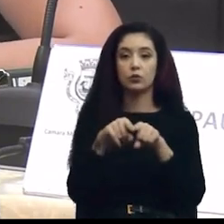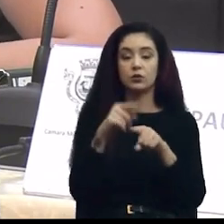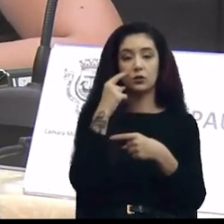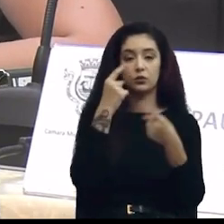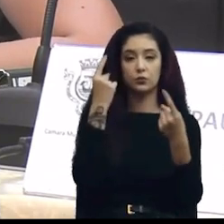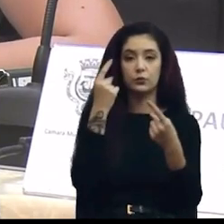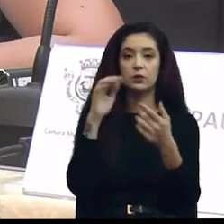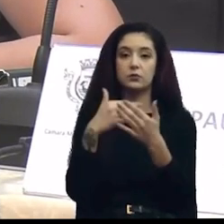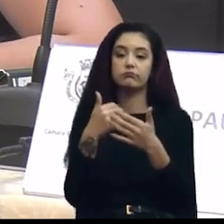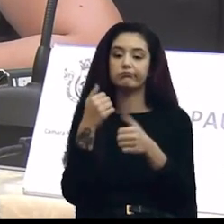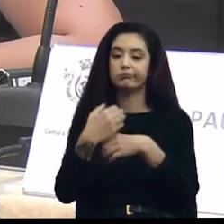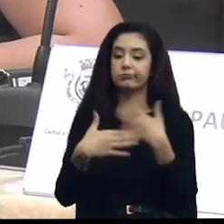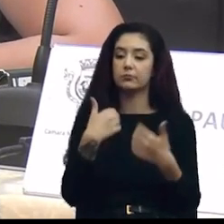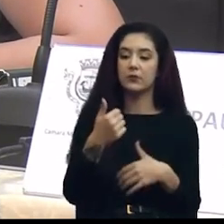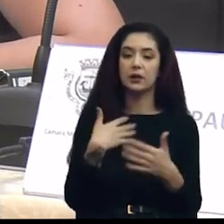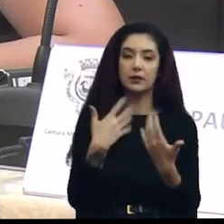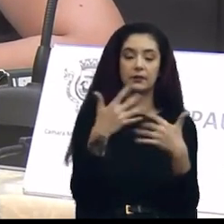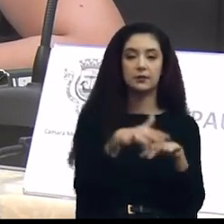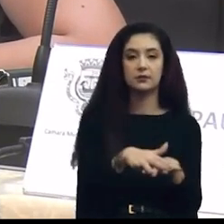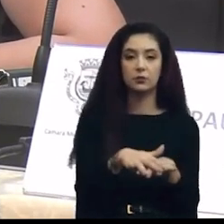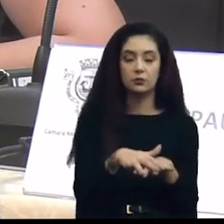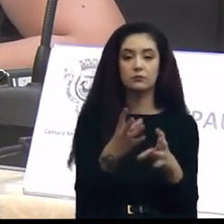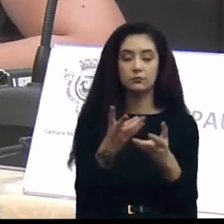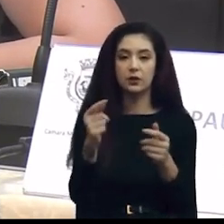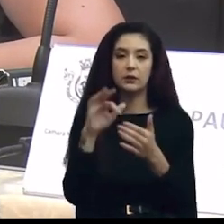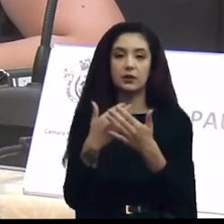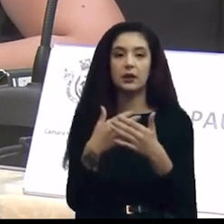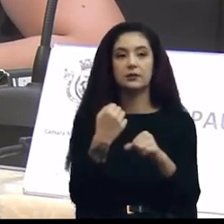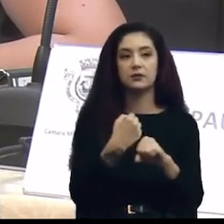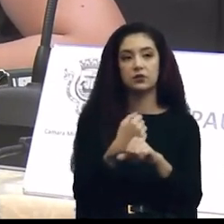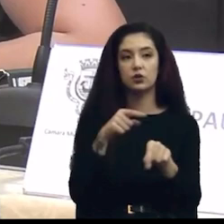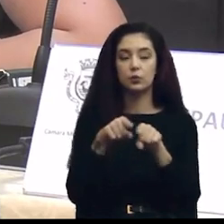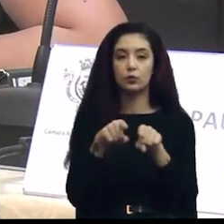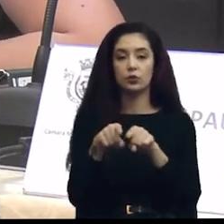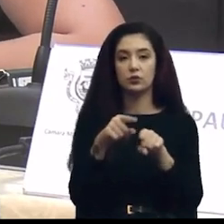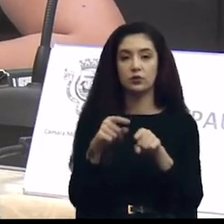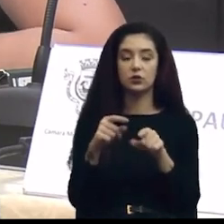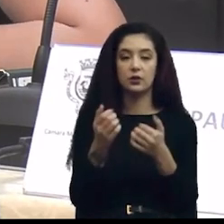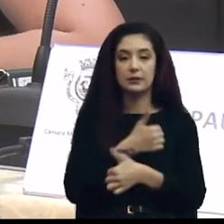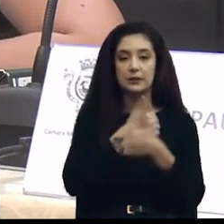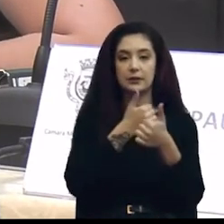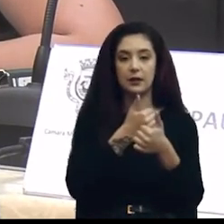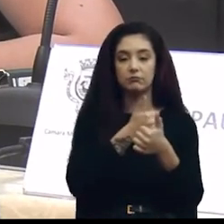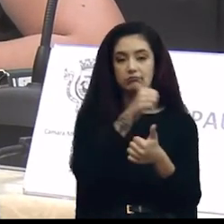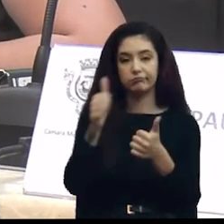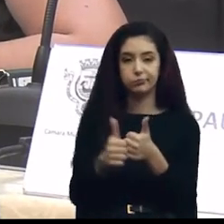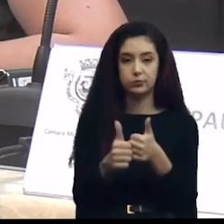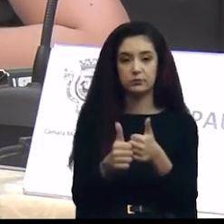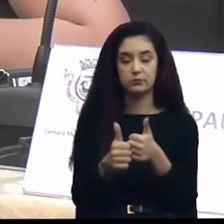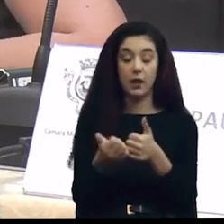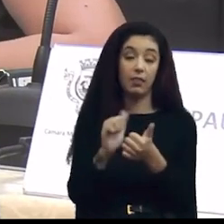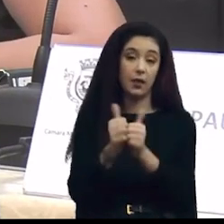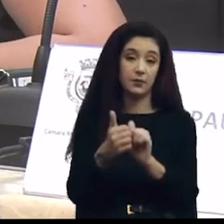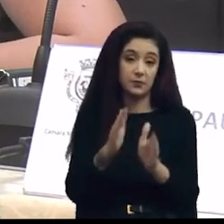públicas bem-sucedidas de integração e de inclusão obrigam, desde logo, a garantir que os serviços e políticas da sociedade anfitriã se adaptem